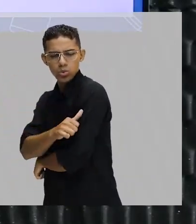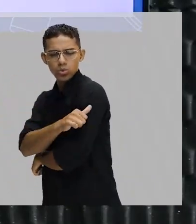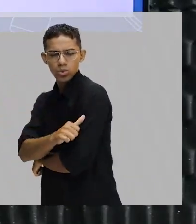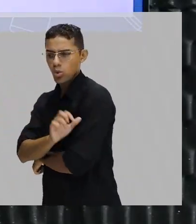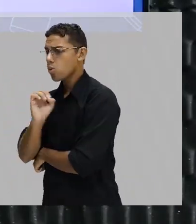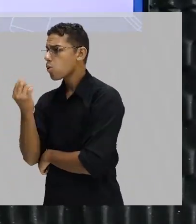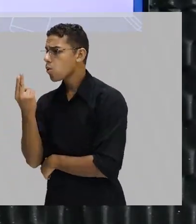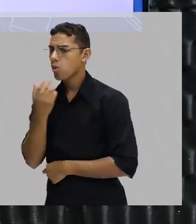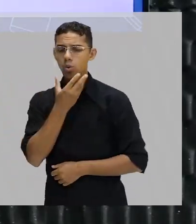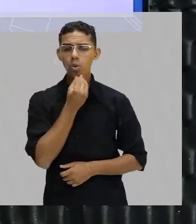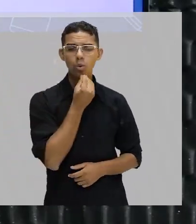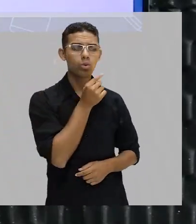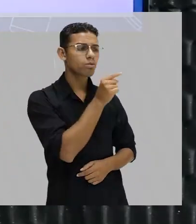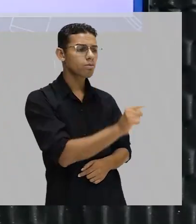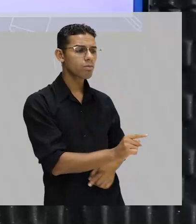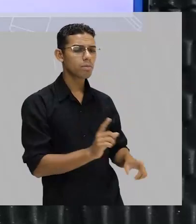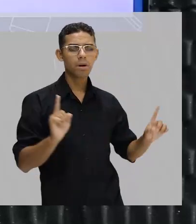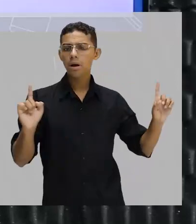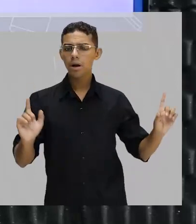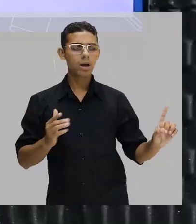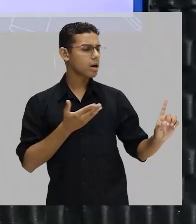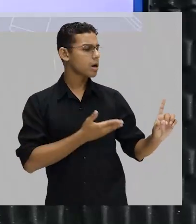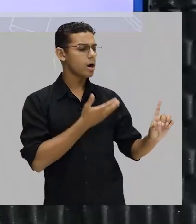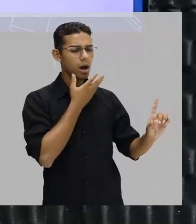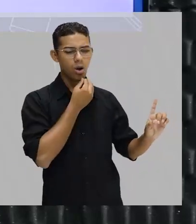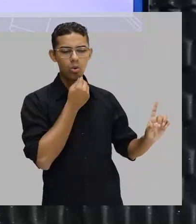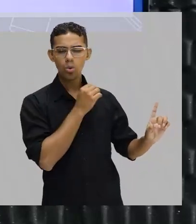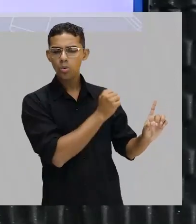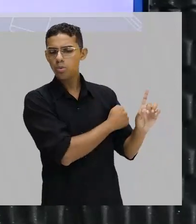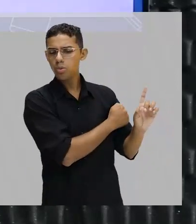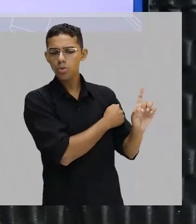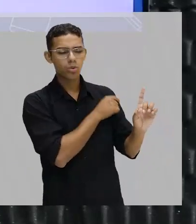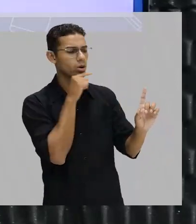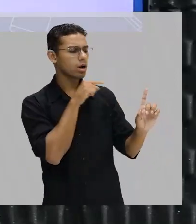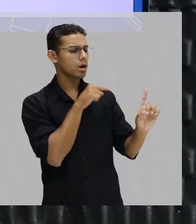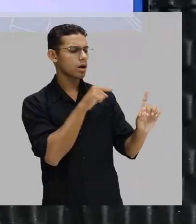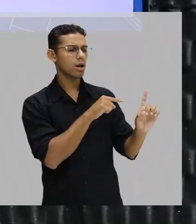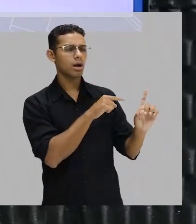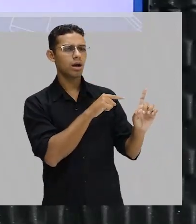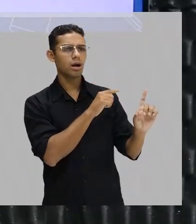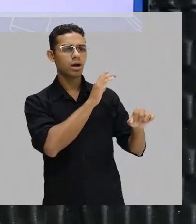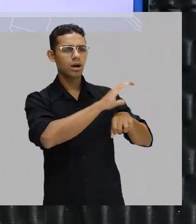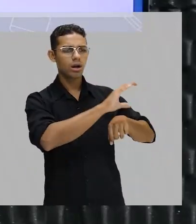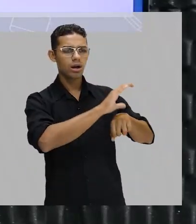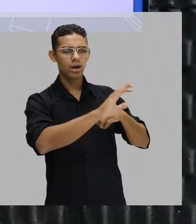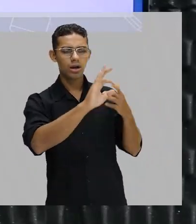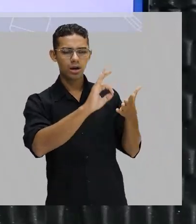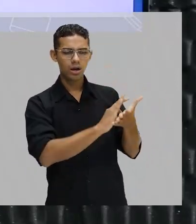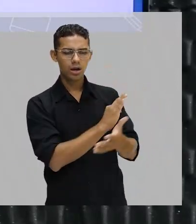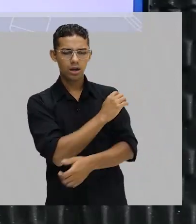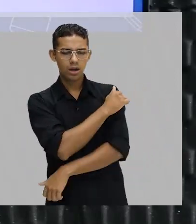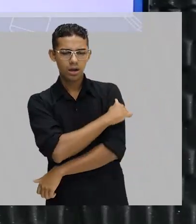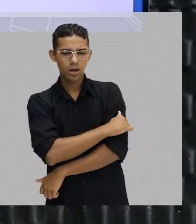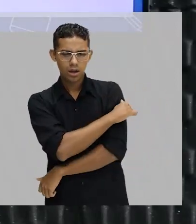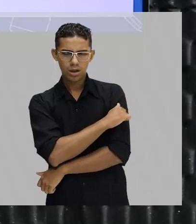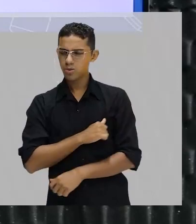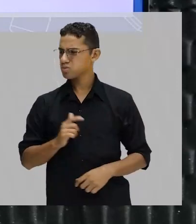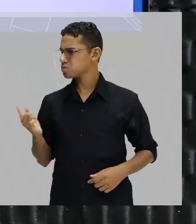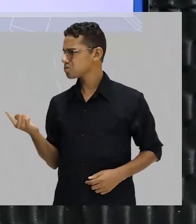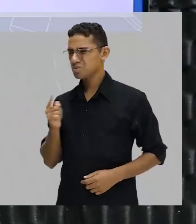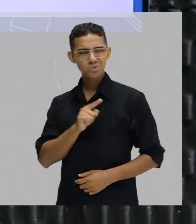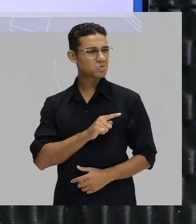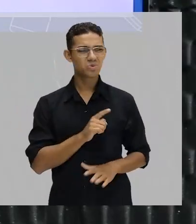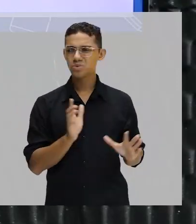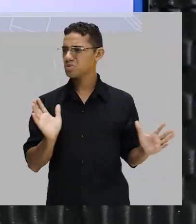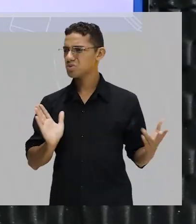distinguir quem estuda enfermagem? Se é a estudante ou o garoto? Não dá. E aí fica livre para que eu possa fazer as